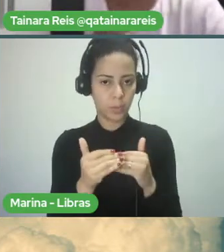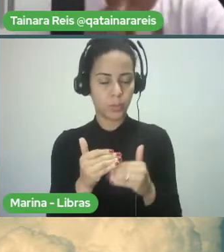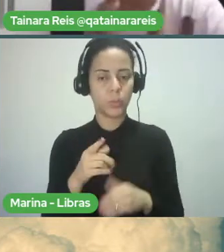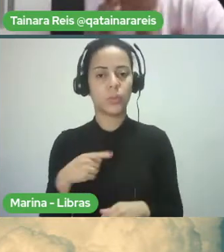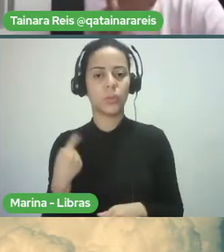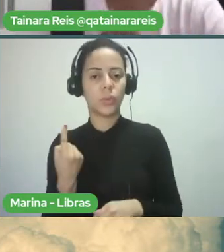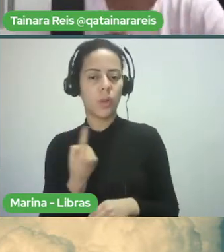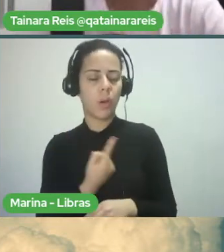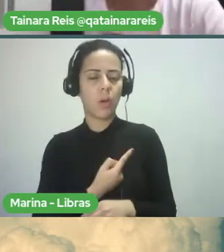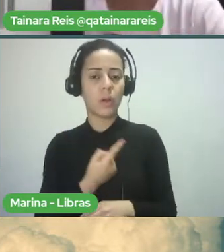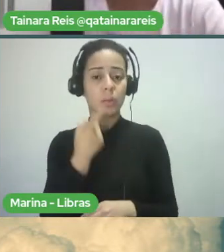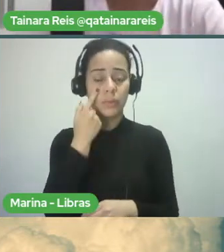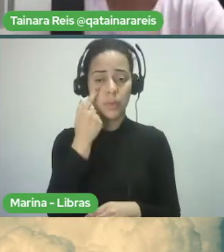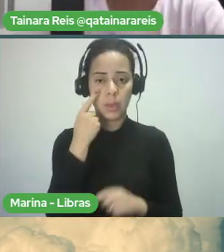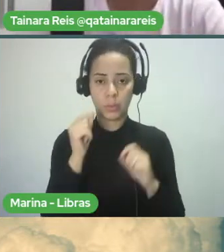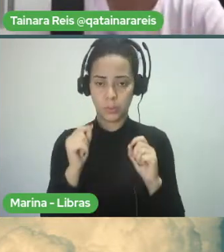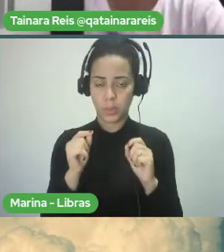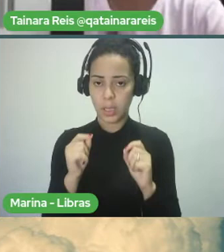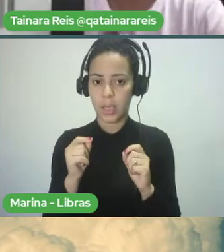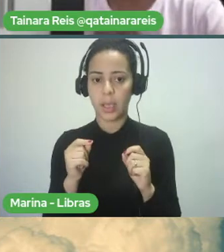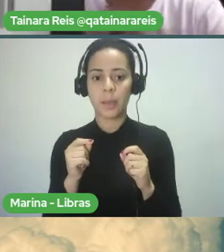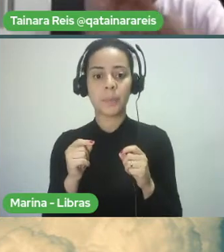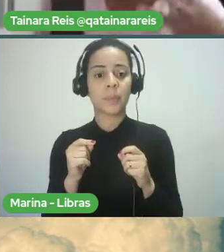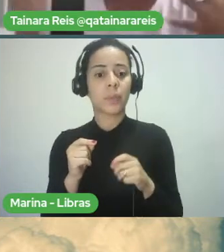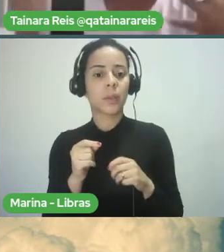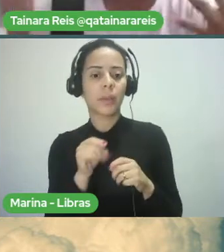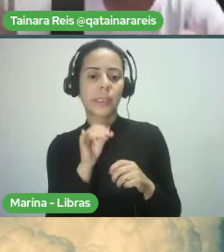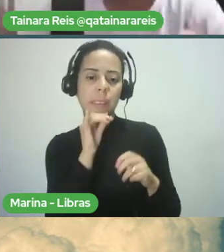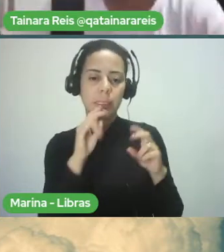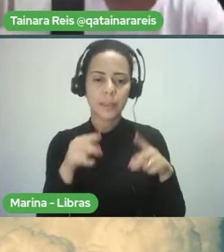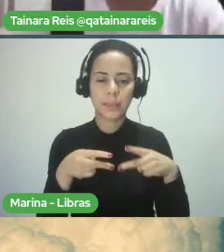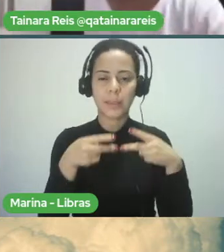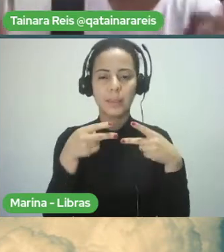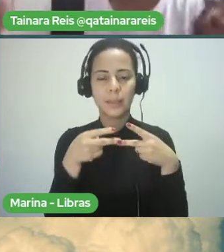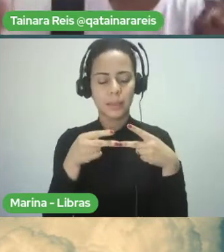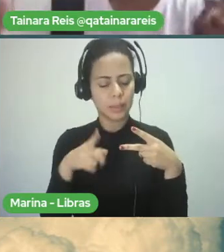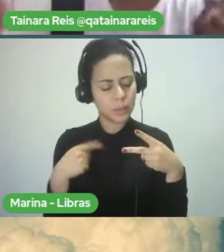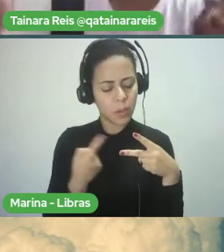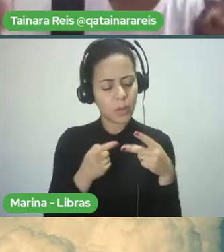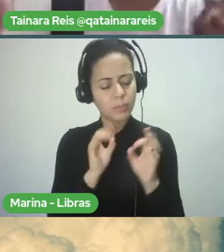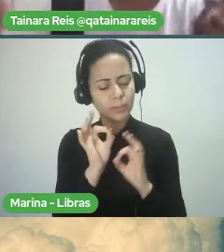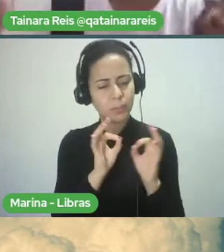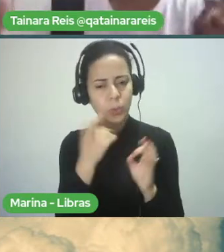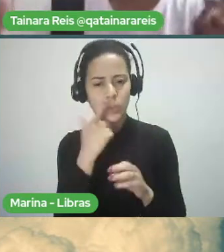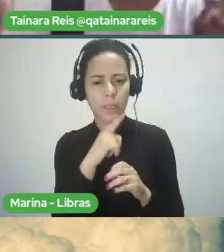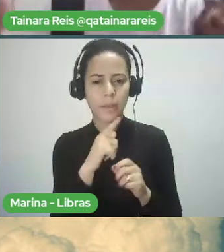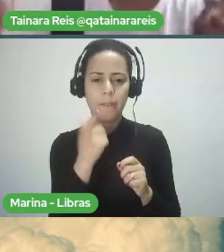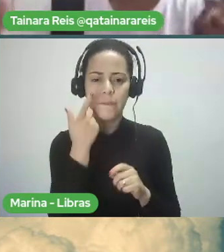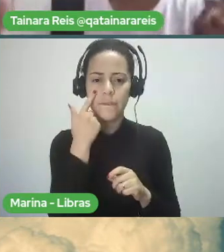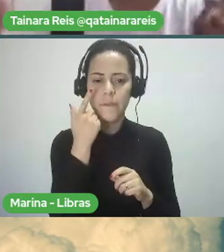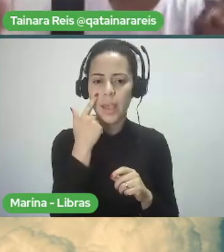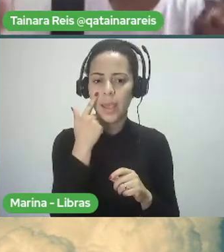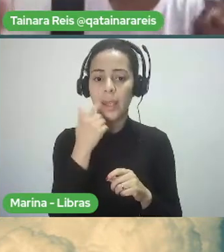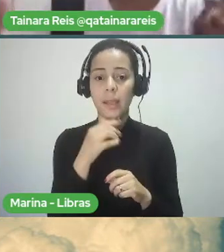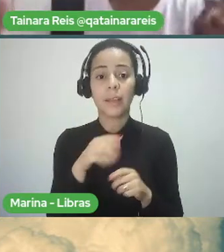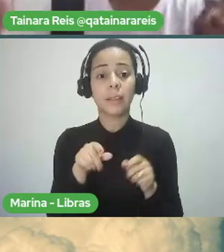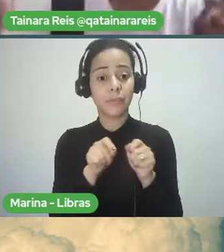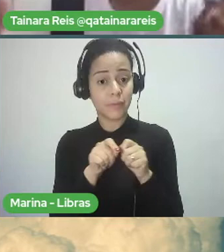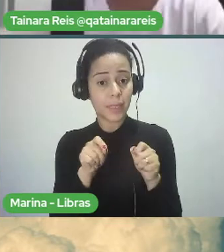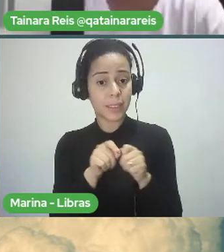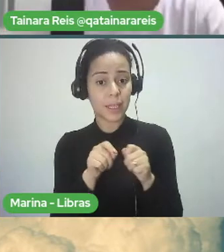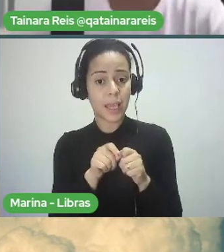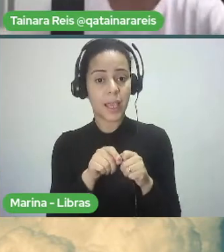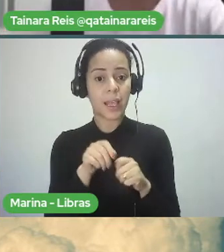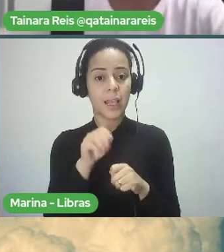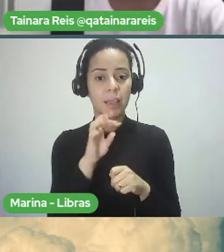linters ou análise estática durante o desenvolvimento, se nós fizermos dailies que sejam efetivas, isso também é feedback rápido e